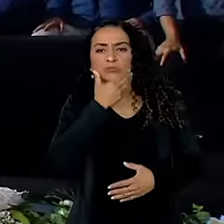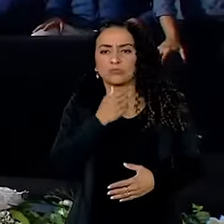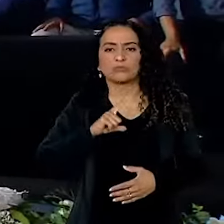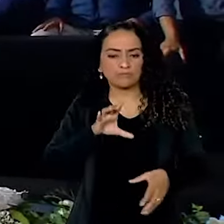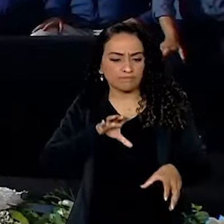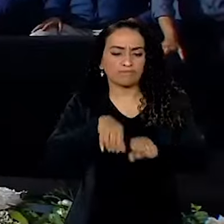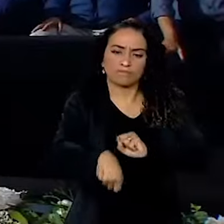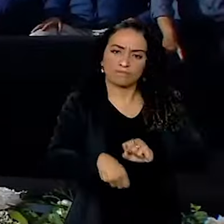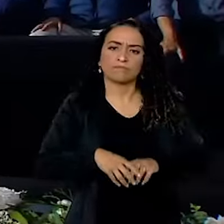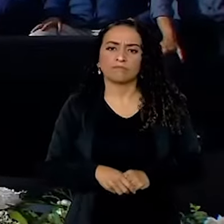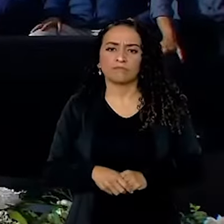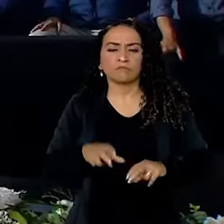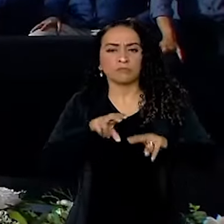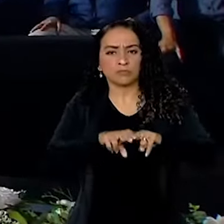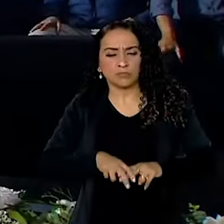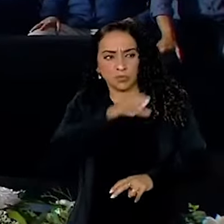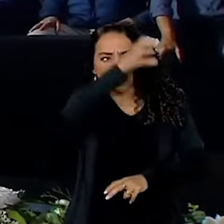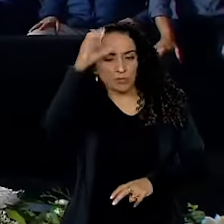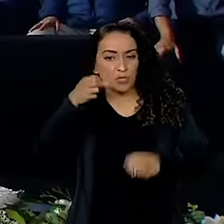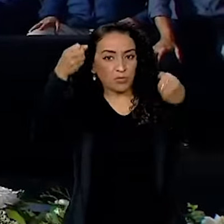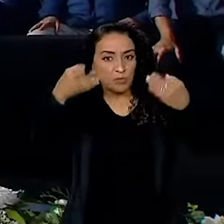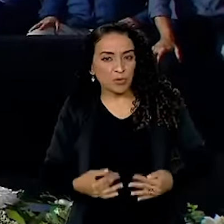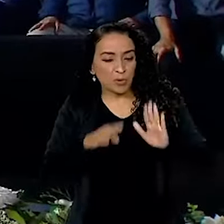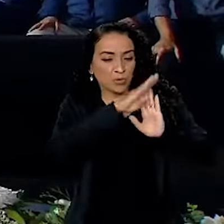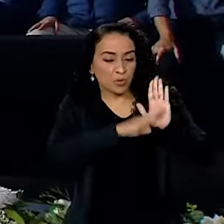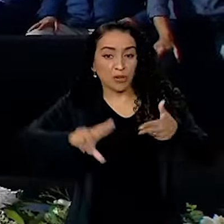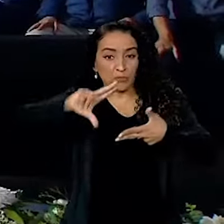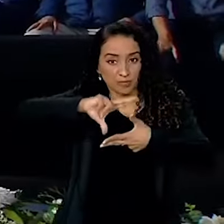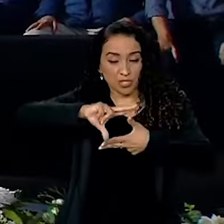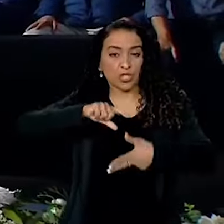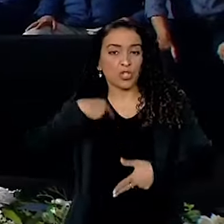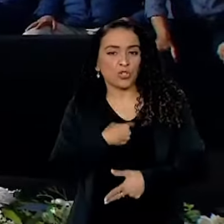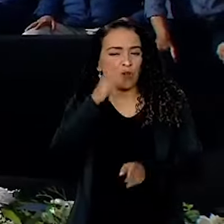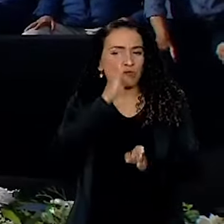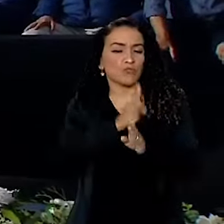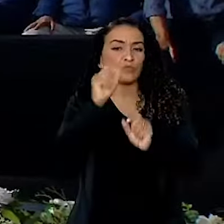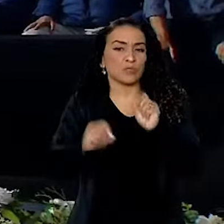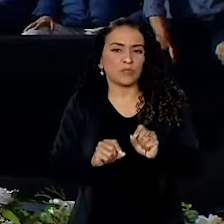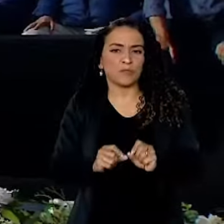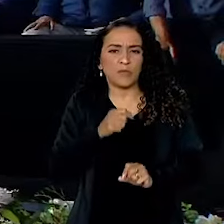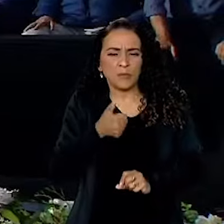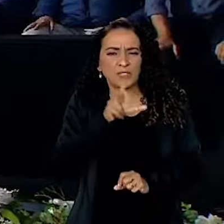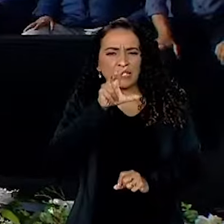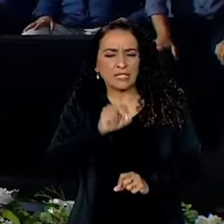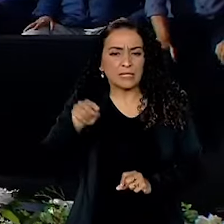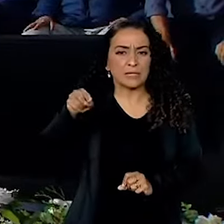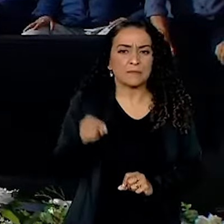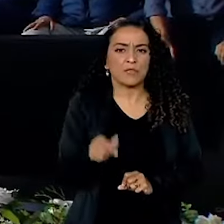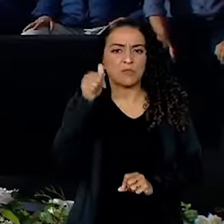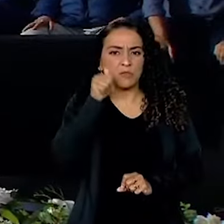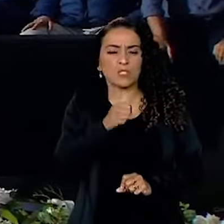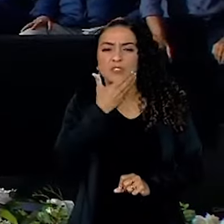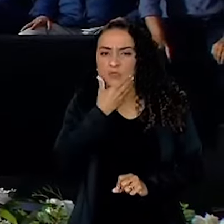formação. É por isso que o Camilo falou do pé de meia. Nós descobrimos que quase 500 mil